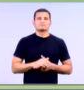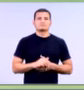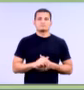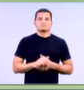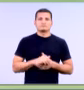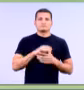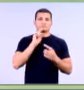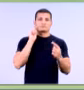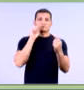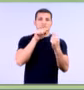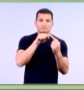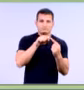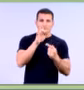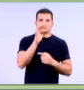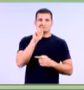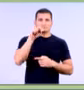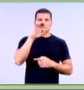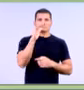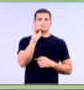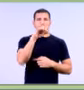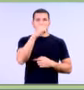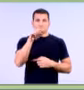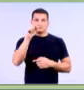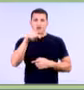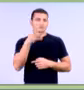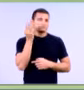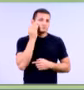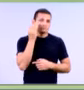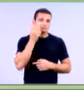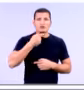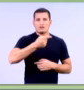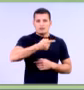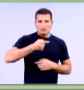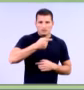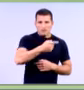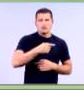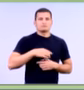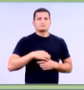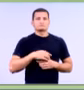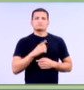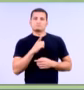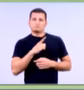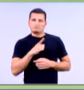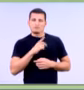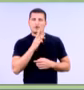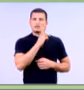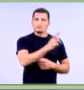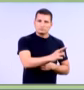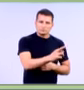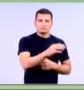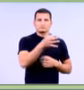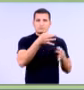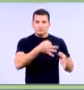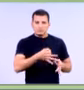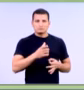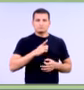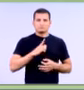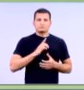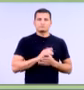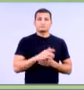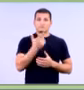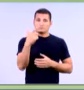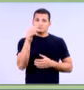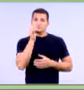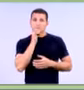O objetivo dessa função é testar o canal, saber se ele está funcionando realmente, tá? E nesse outro exemplo,